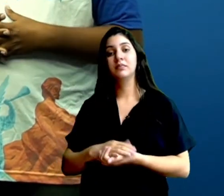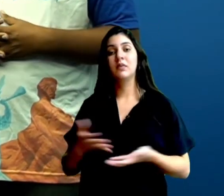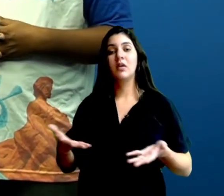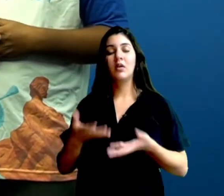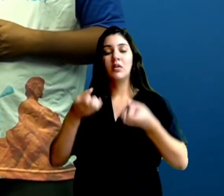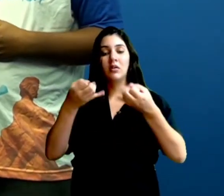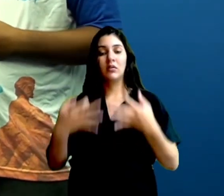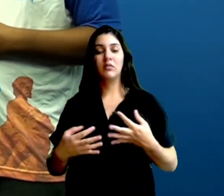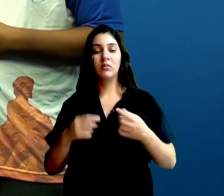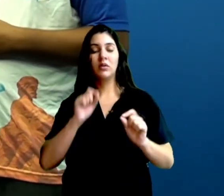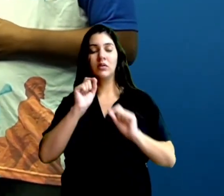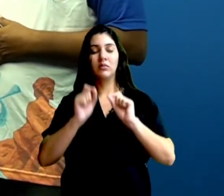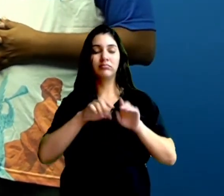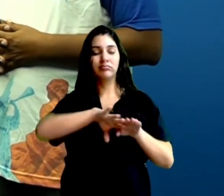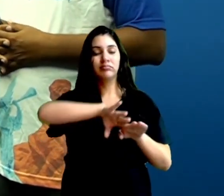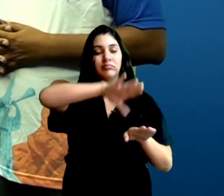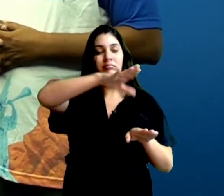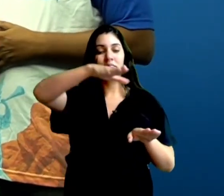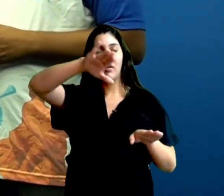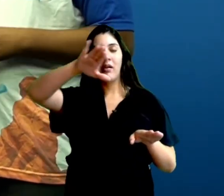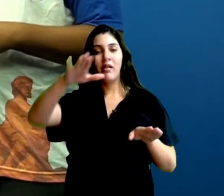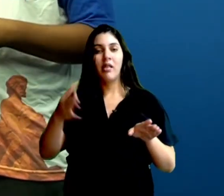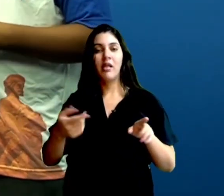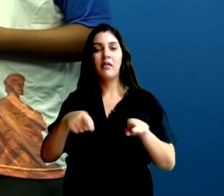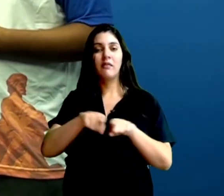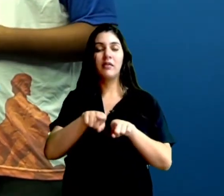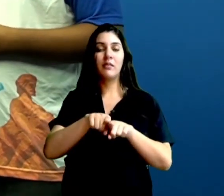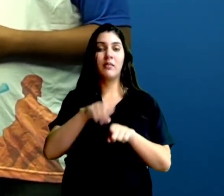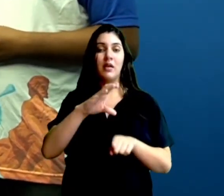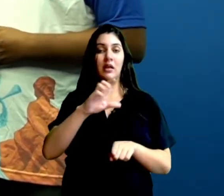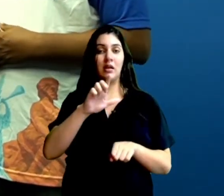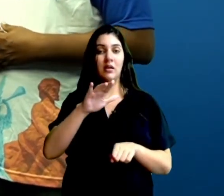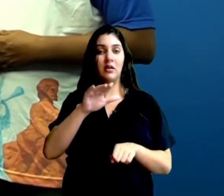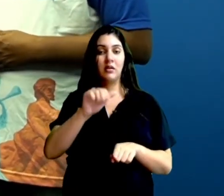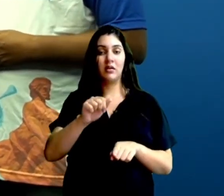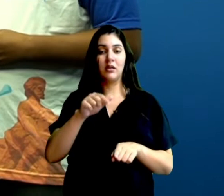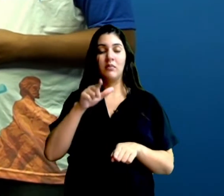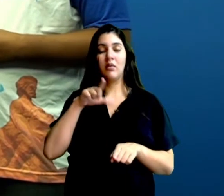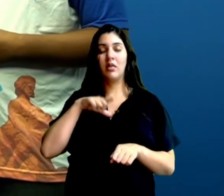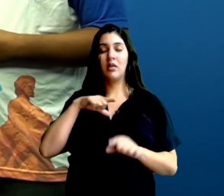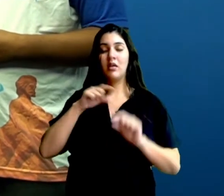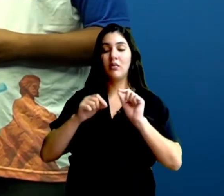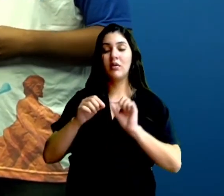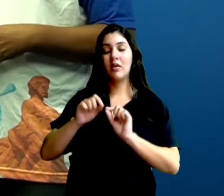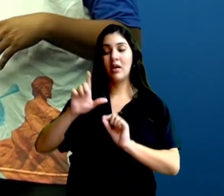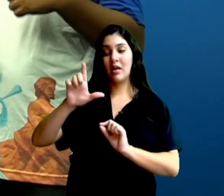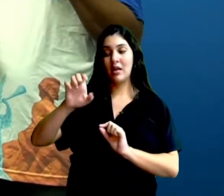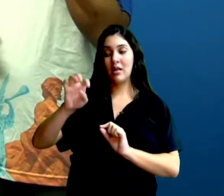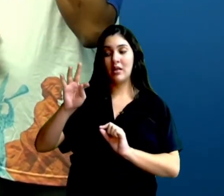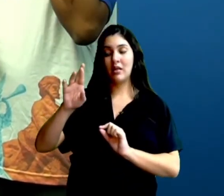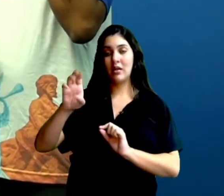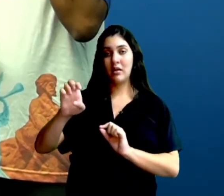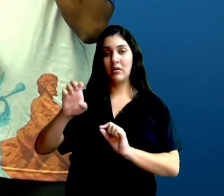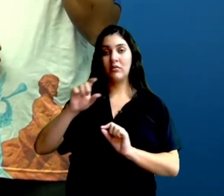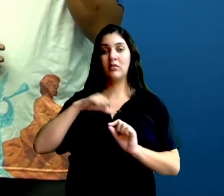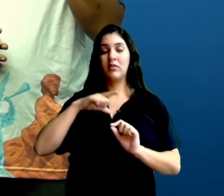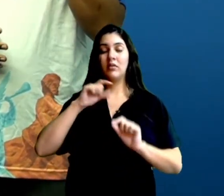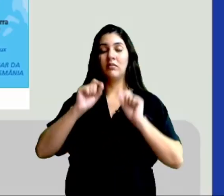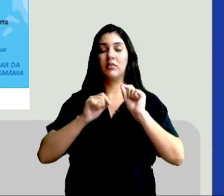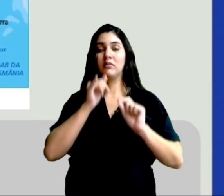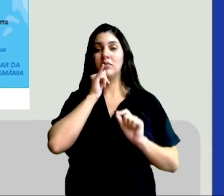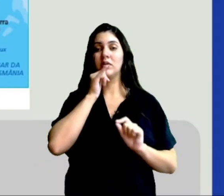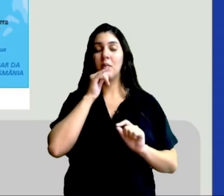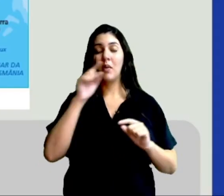Agora falando um pouquinho de relevo e clima, né, nós temos aqui a leste a Cordilheira Australiana, que é